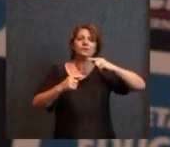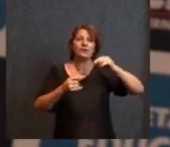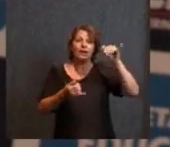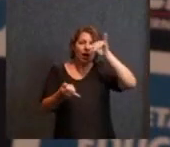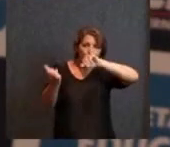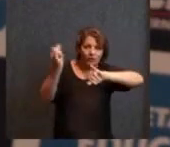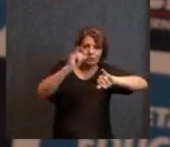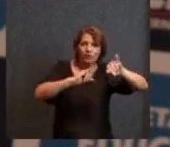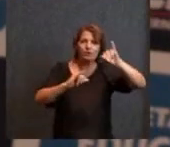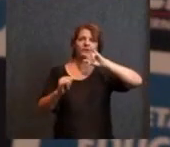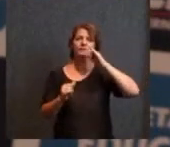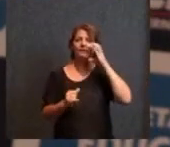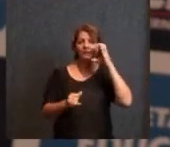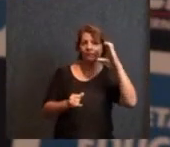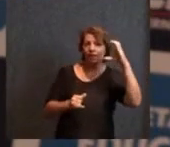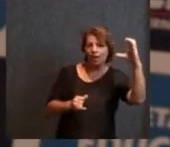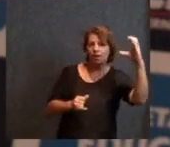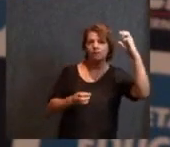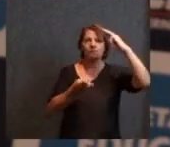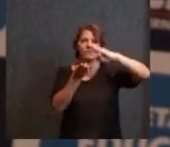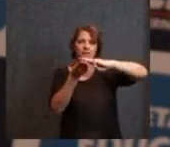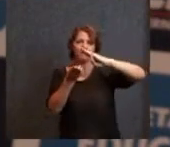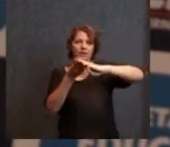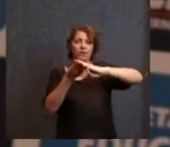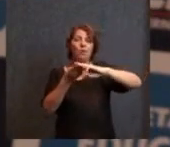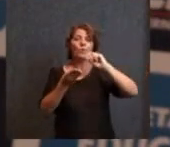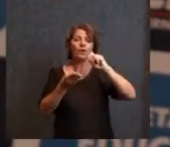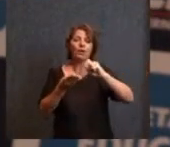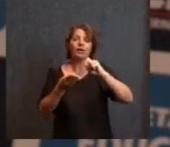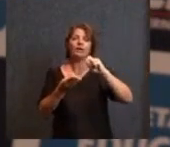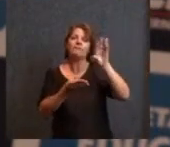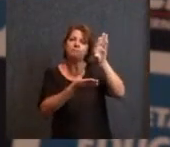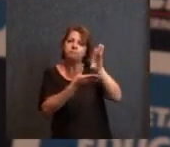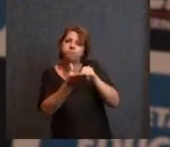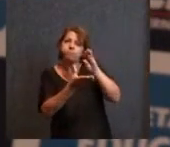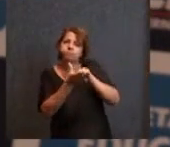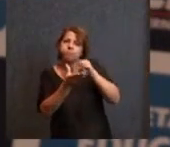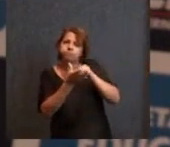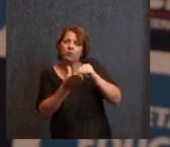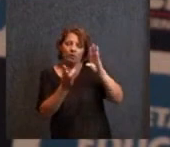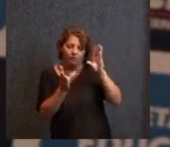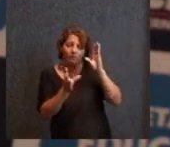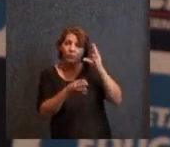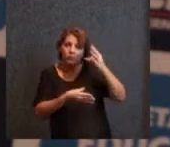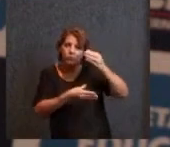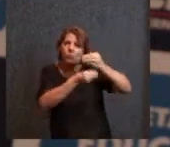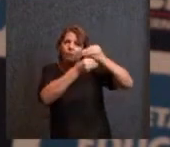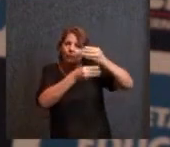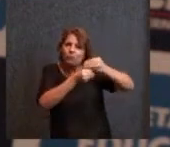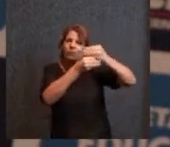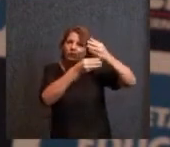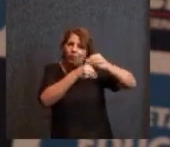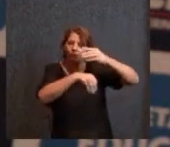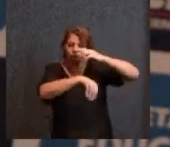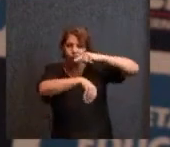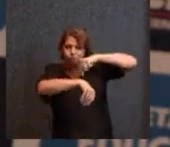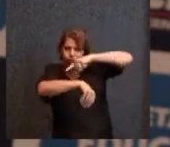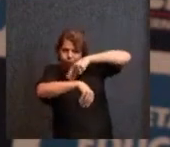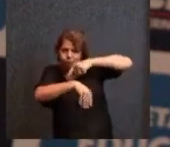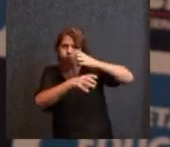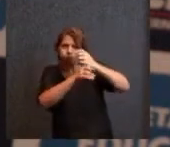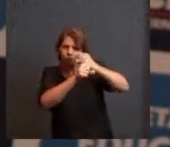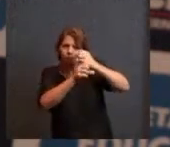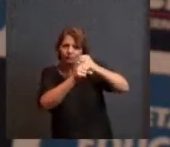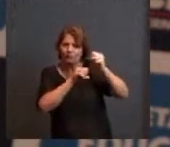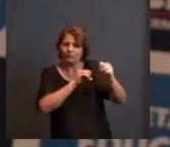matemática, e isso vai ser explorado de forma que esse cômputo de carga horária com essas ações sejam considerados. O